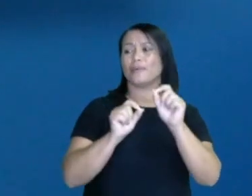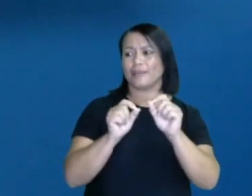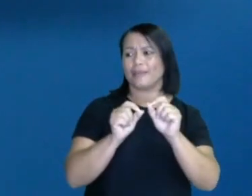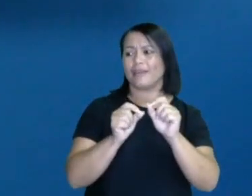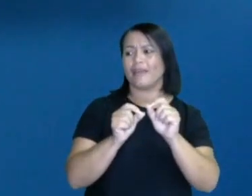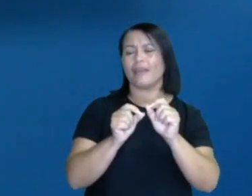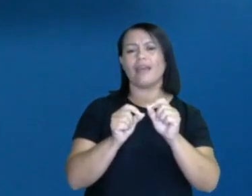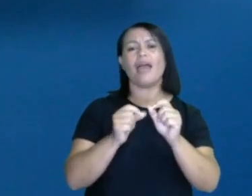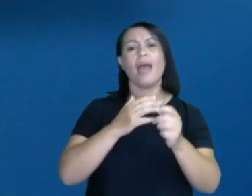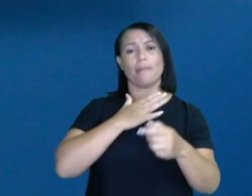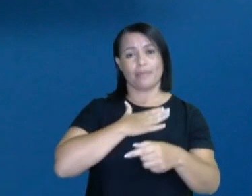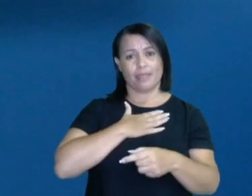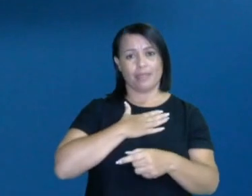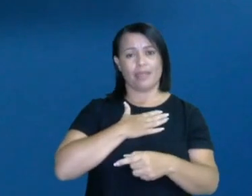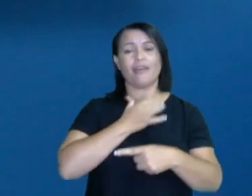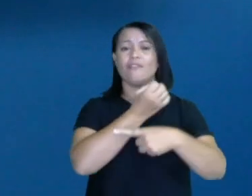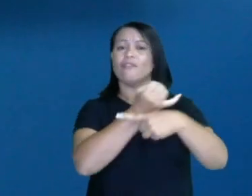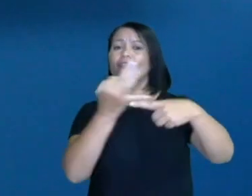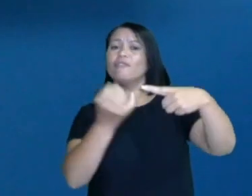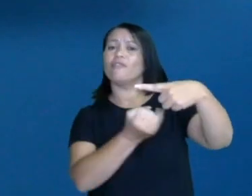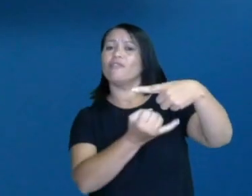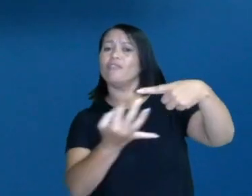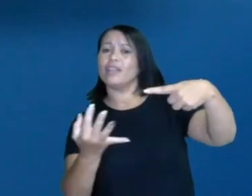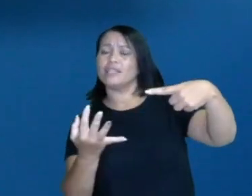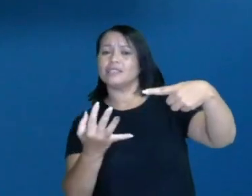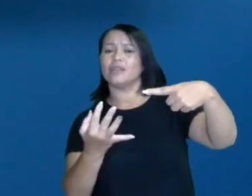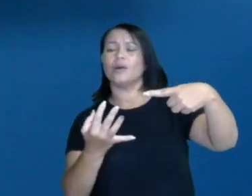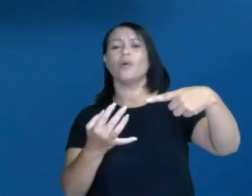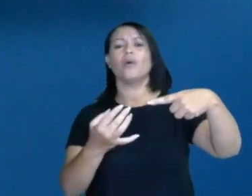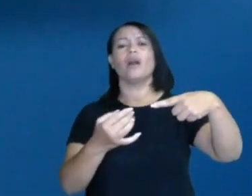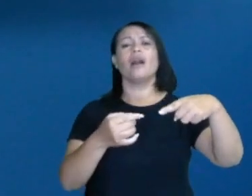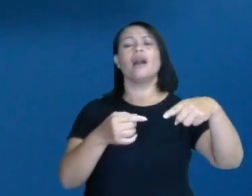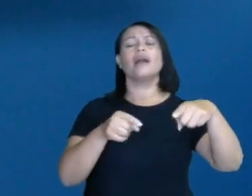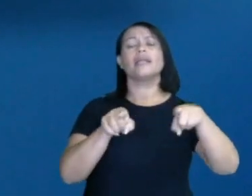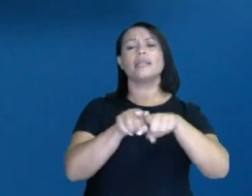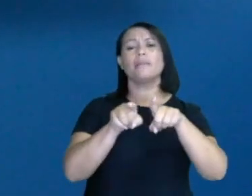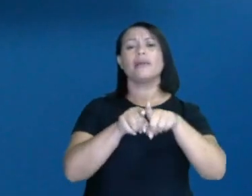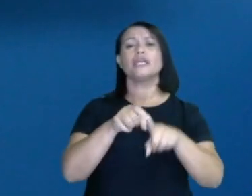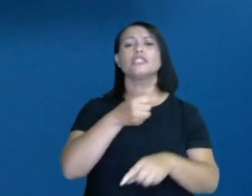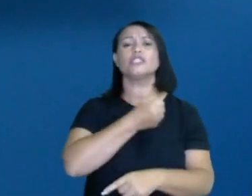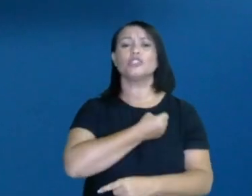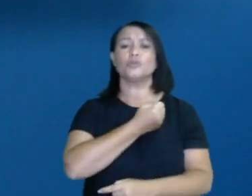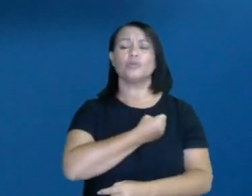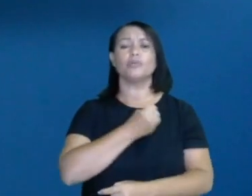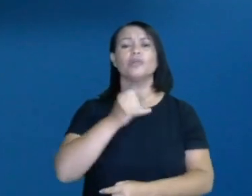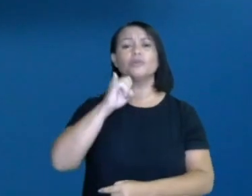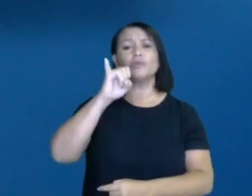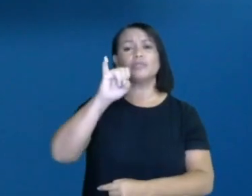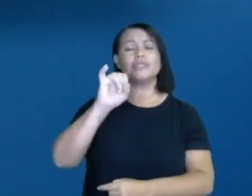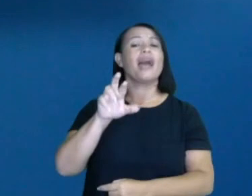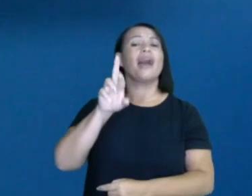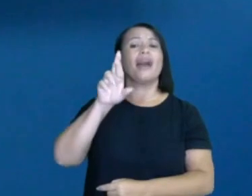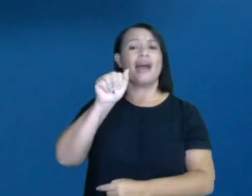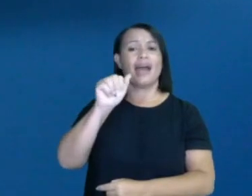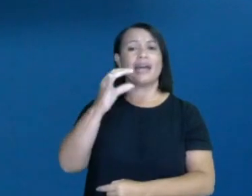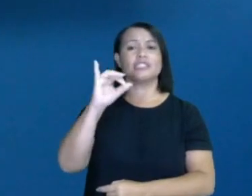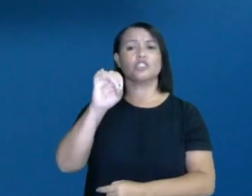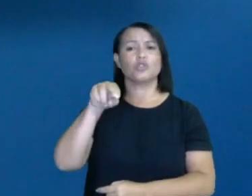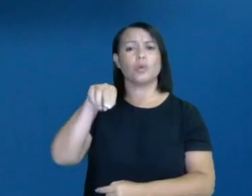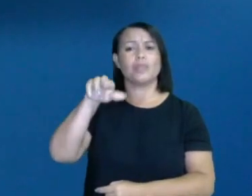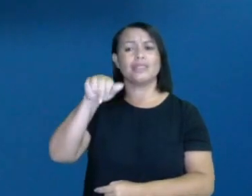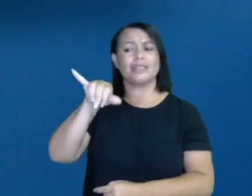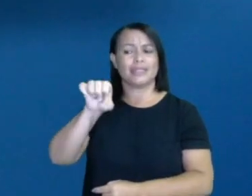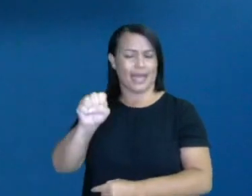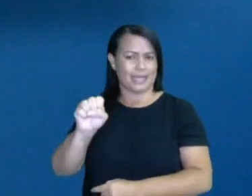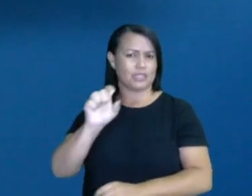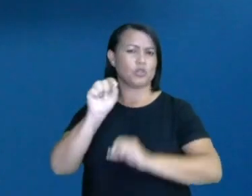aqui vai ser a minha fração e números racionais. E